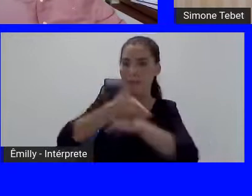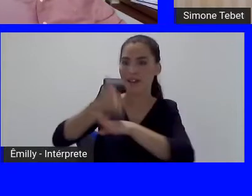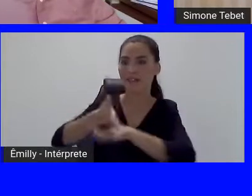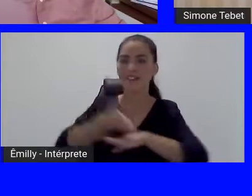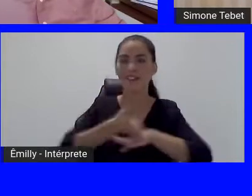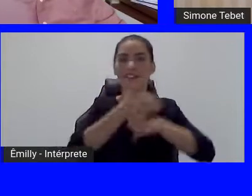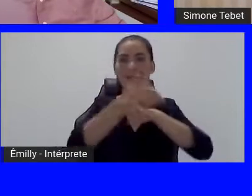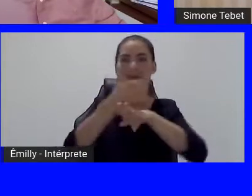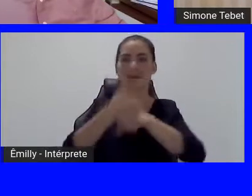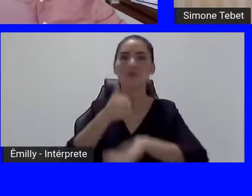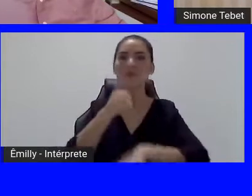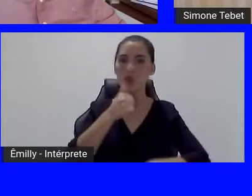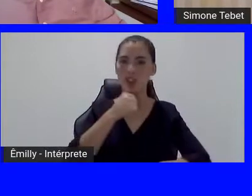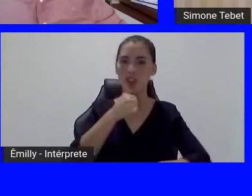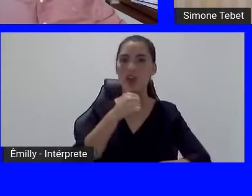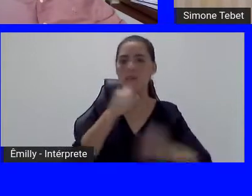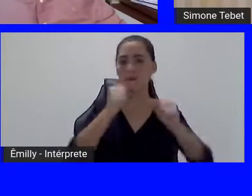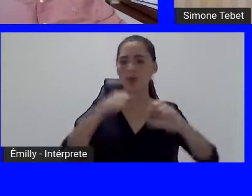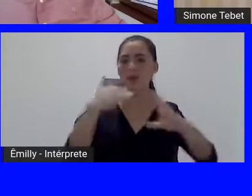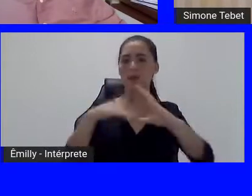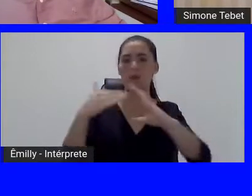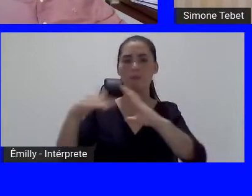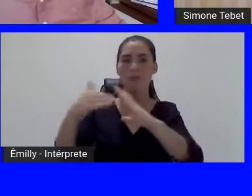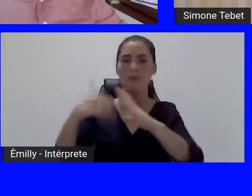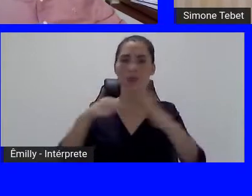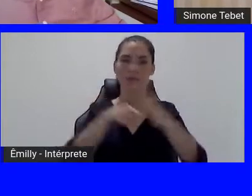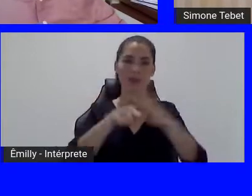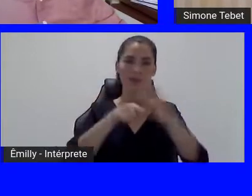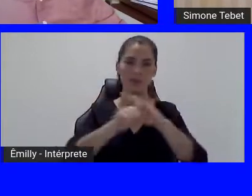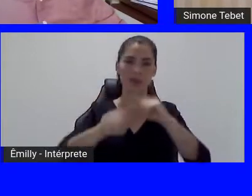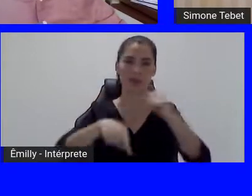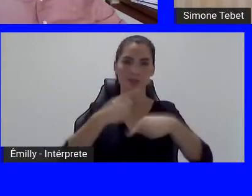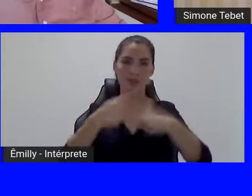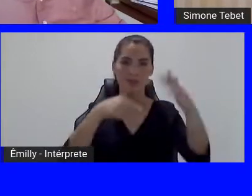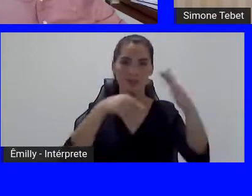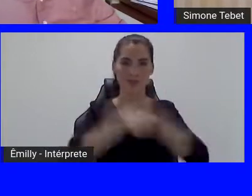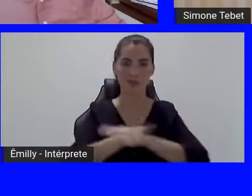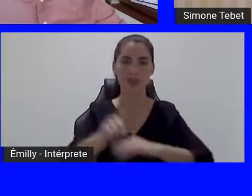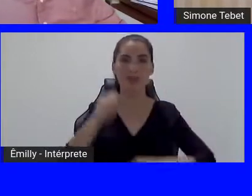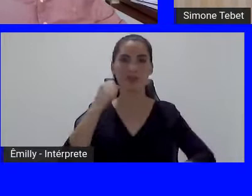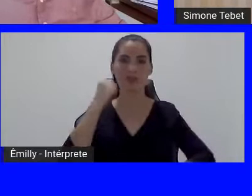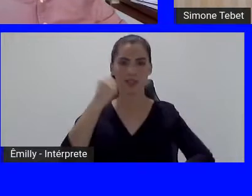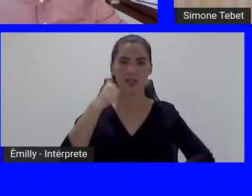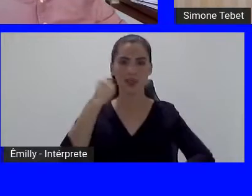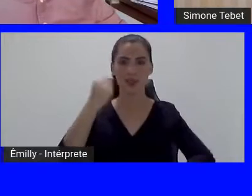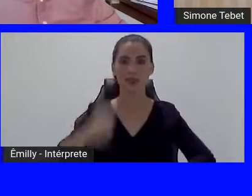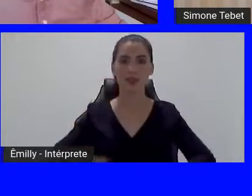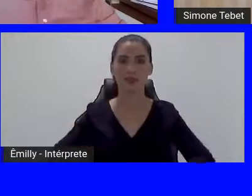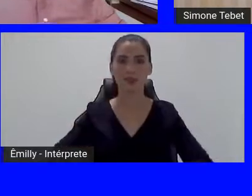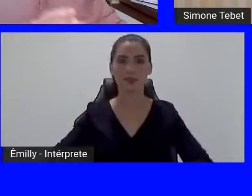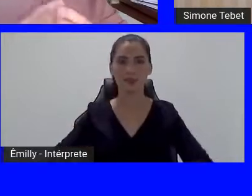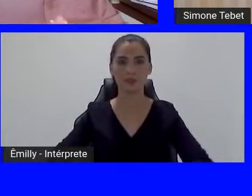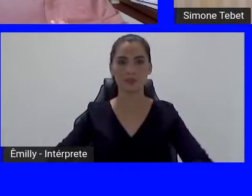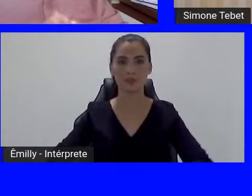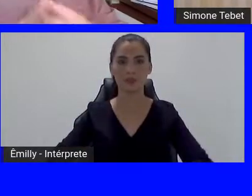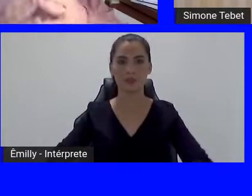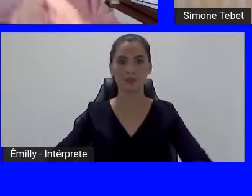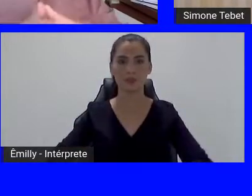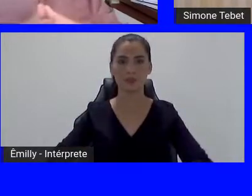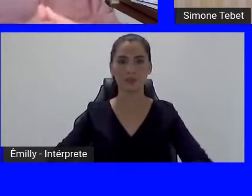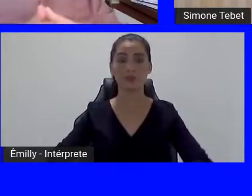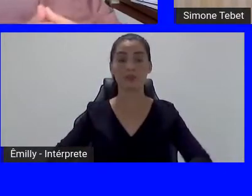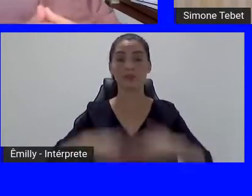mandem perguntas que nós faremos aqui mais para frente para a senadora. Vamos seguir aí com o Rodolfo.